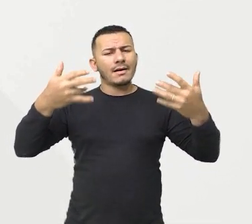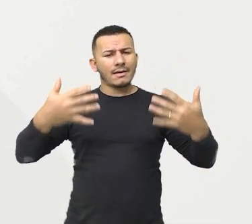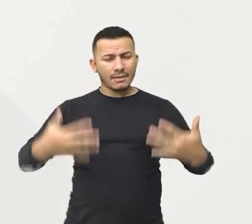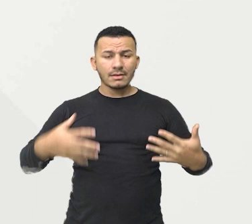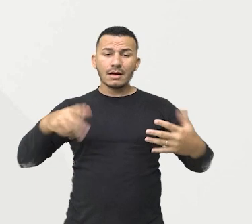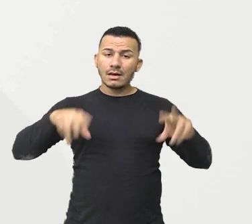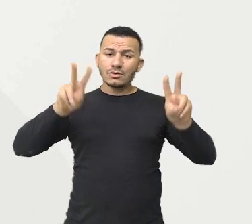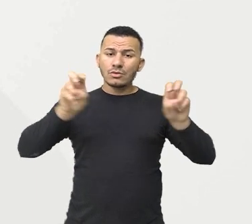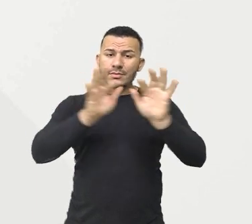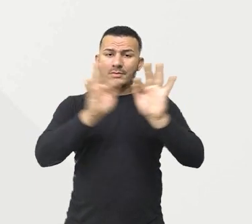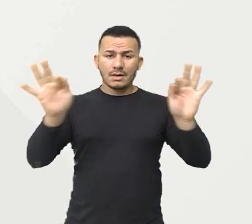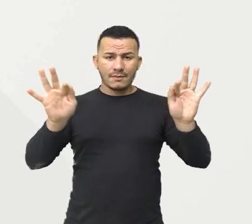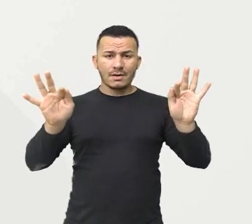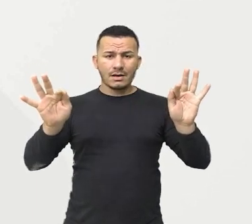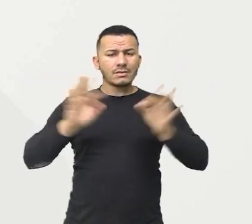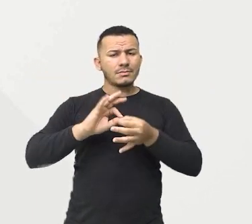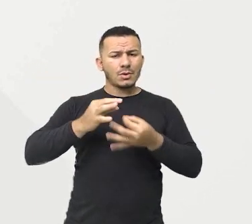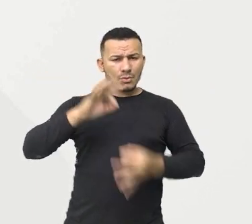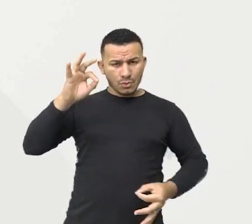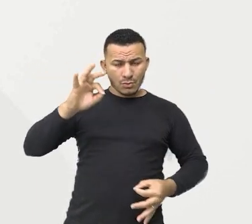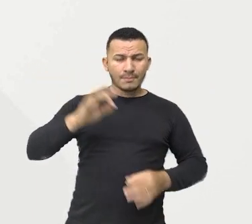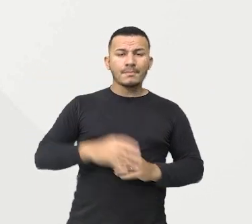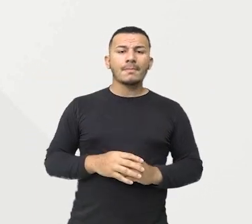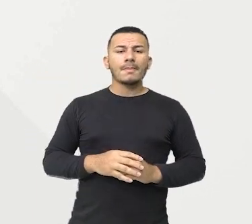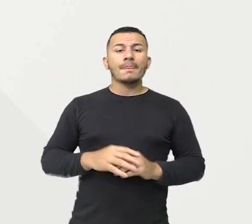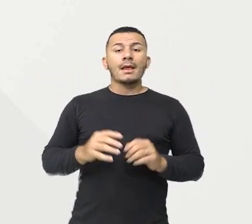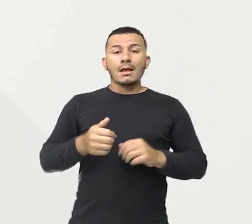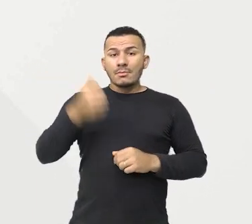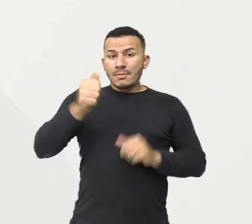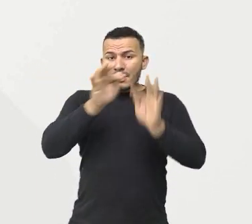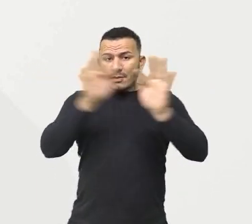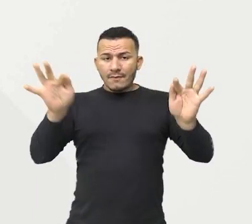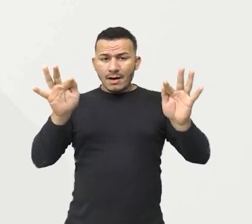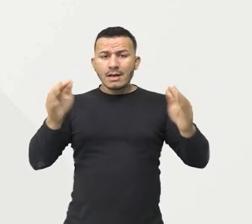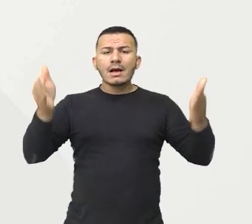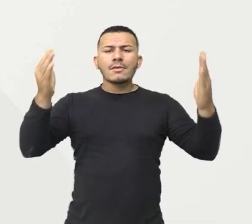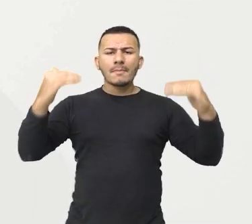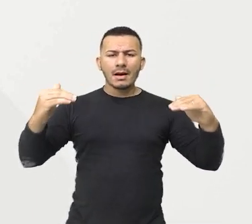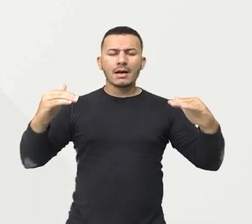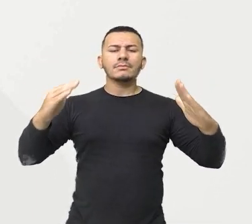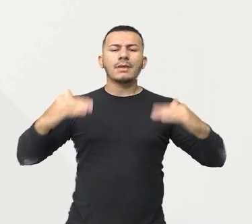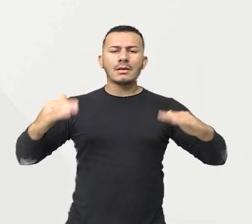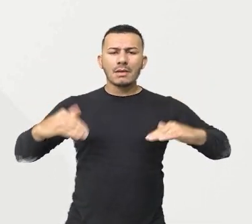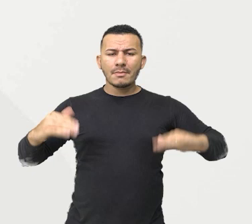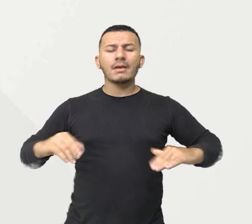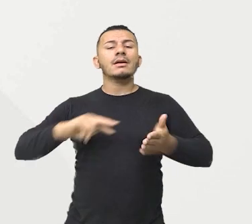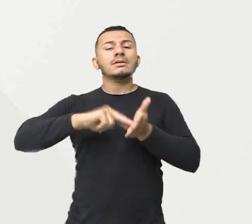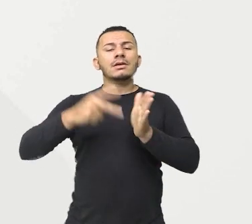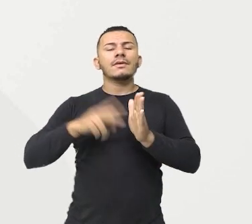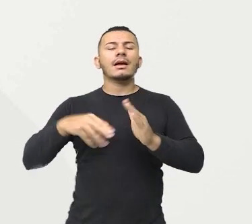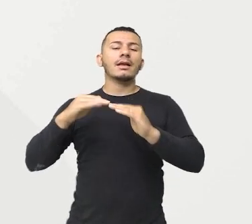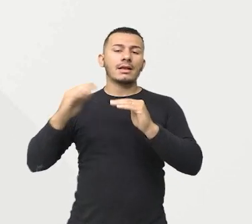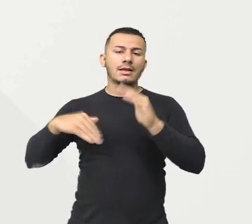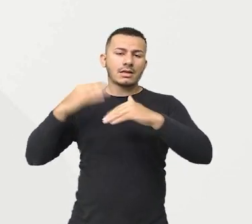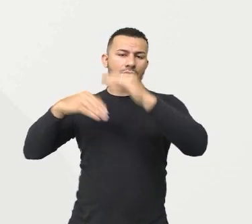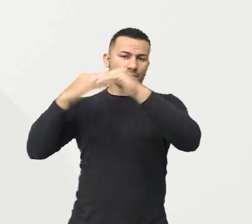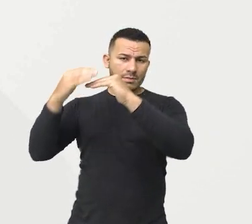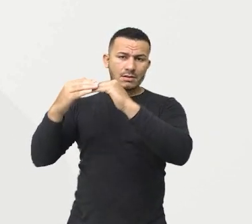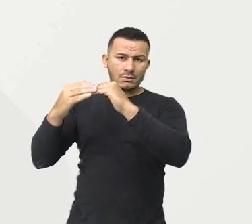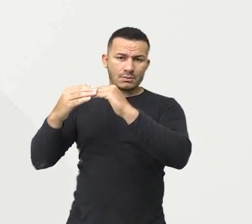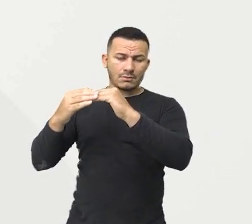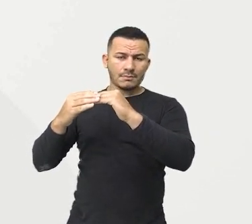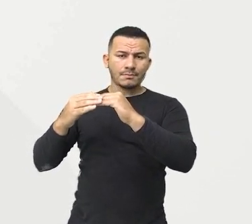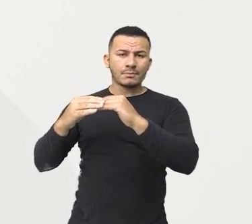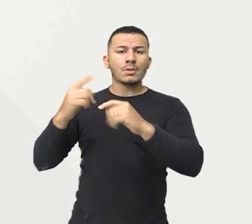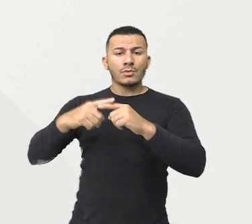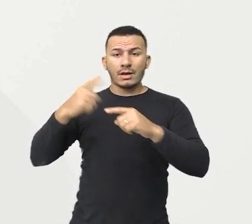aí, tudo o que vem após é um desenvolvimento dessa ideia geral. Notem que ele